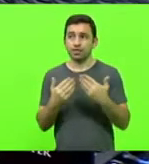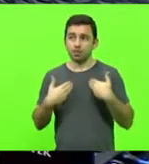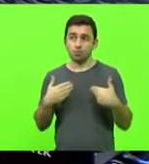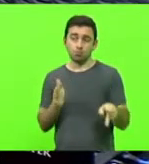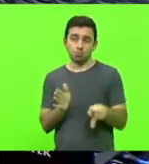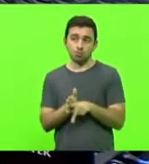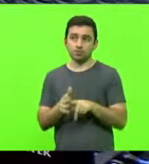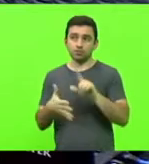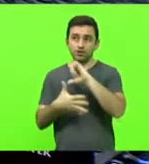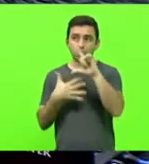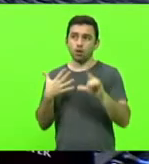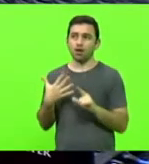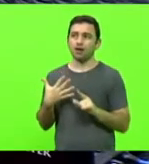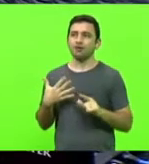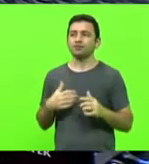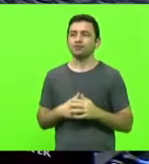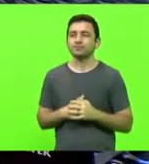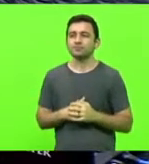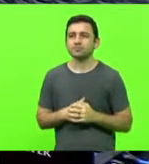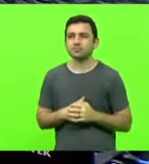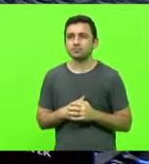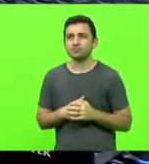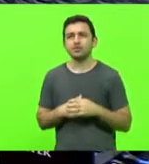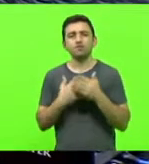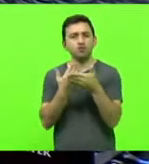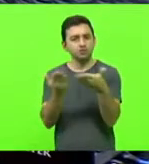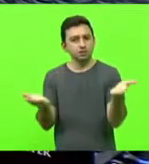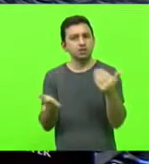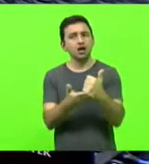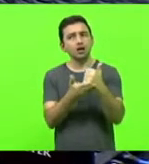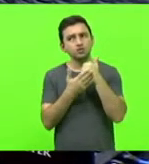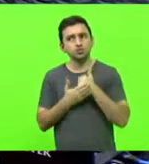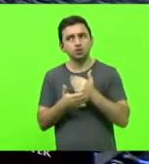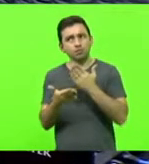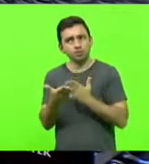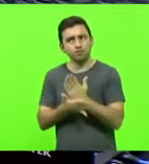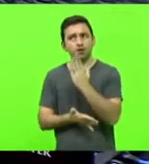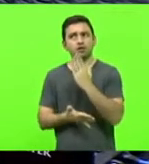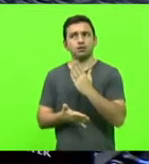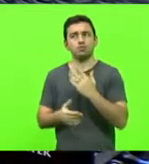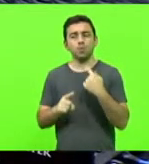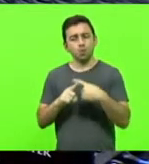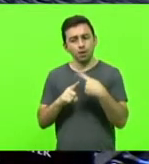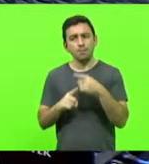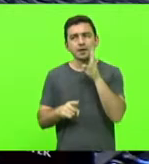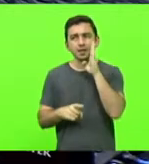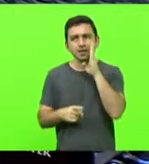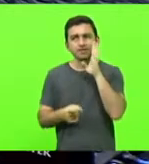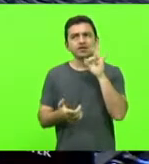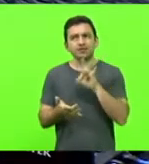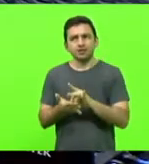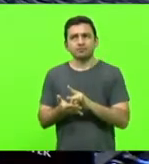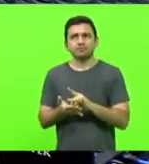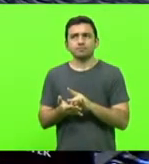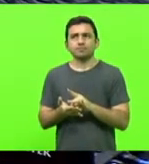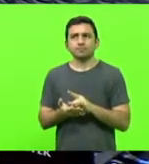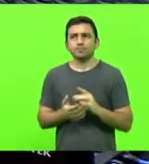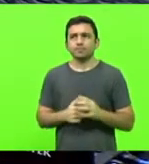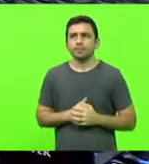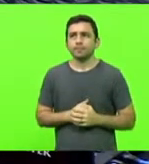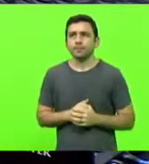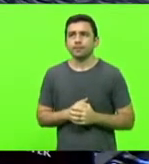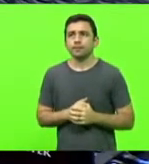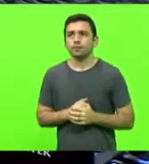litoral, que as pessoas ajudem essa aprovação, porque o deputado Berlanda realmente foi muito feliz. Nem sabia que estavas aqui,